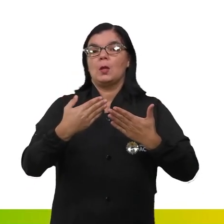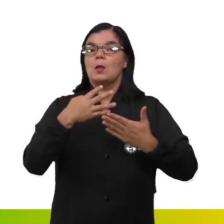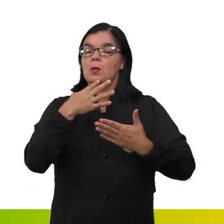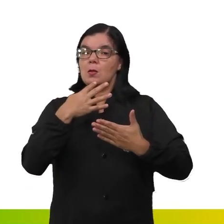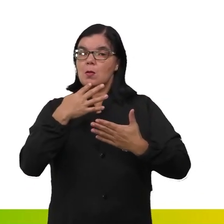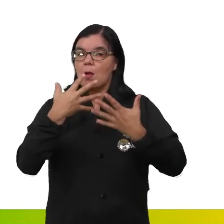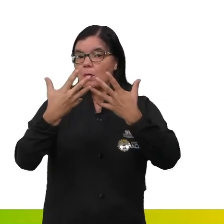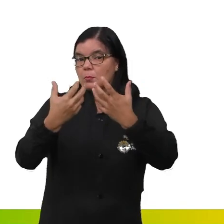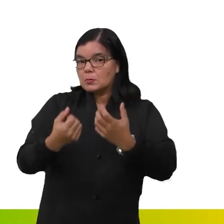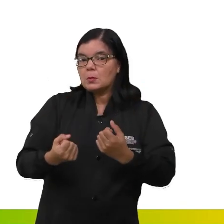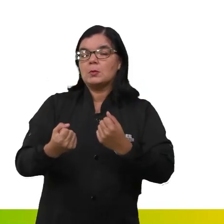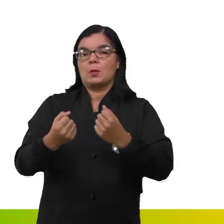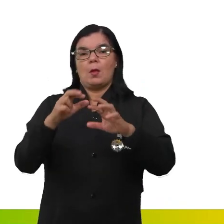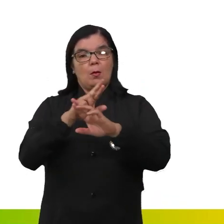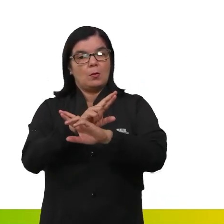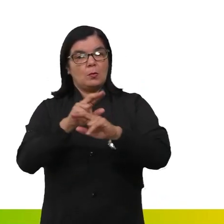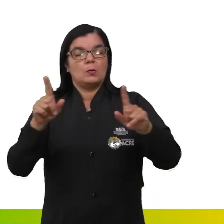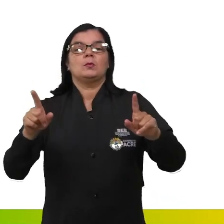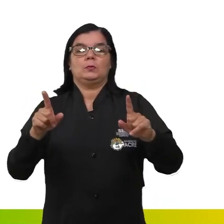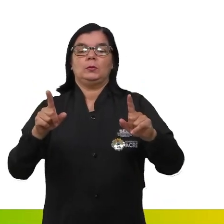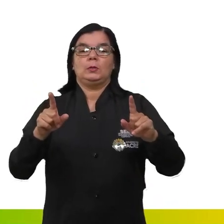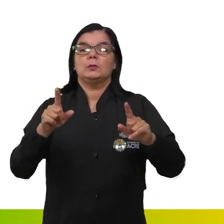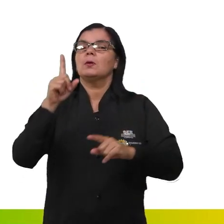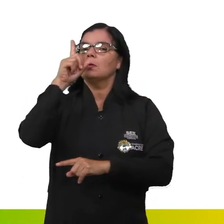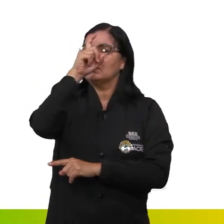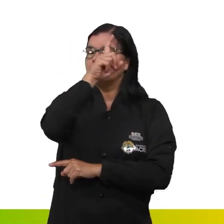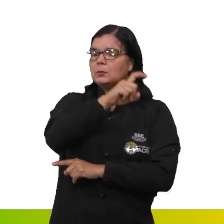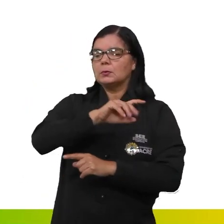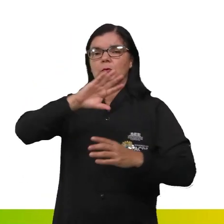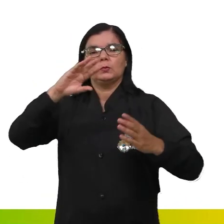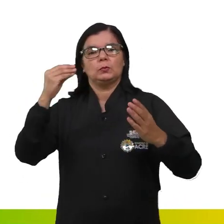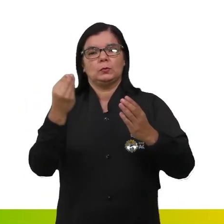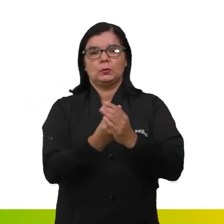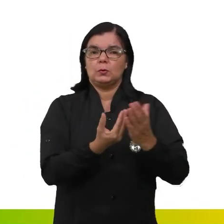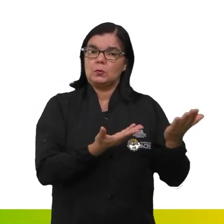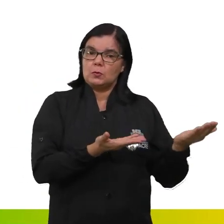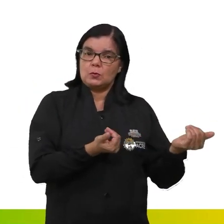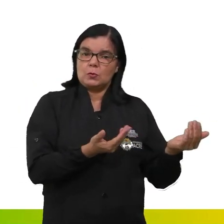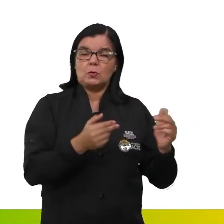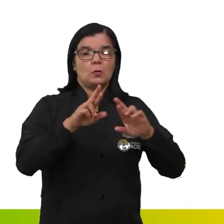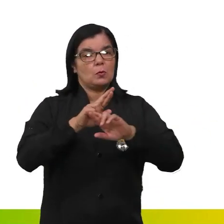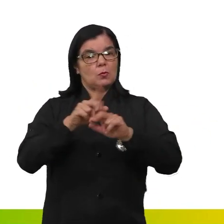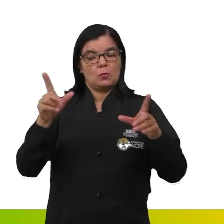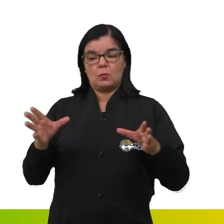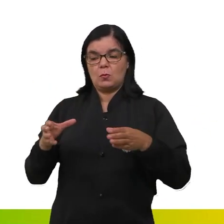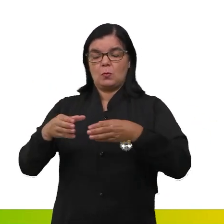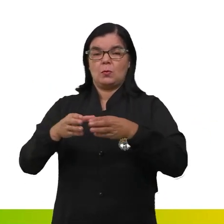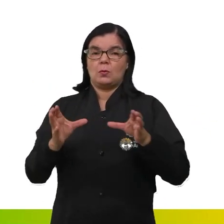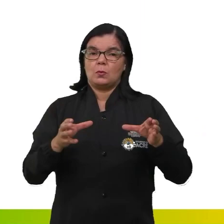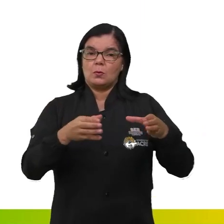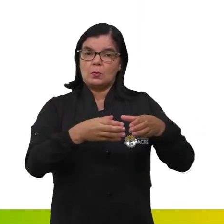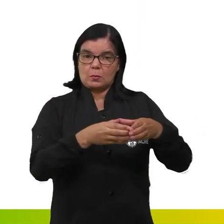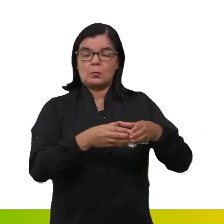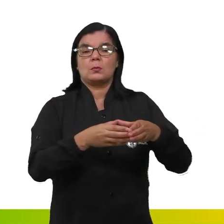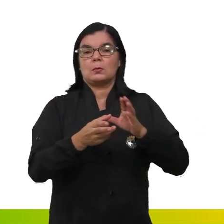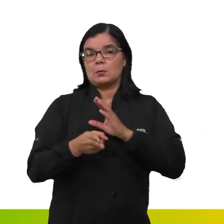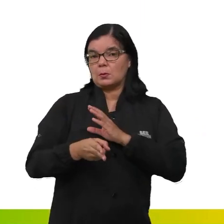diferenças culturais dificulta a integração entre jovens de diferentes grupos